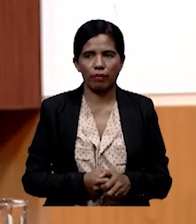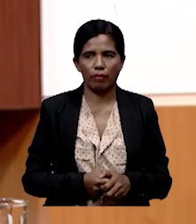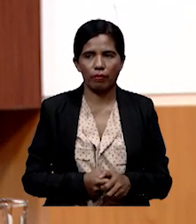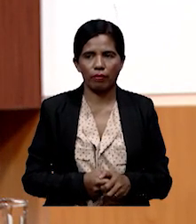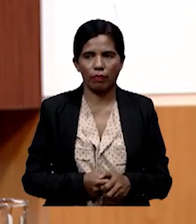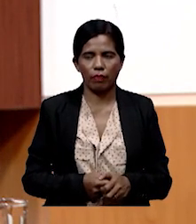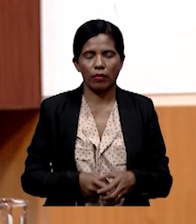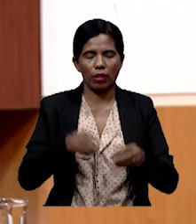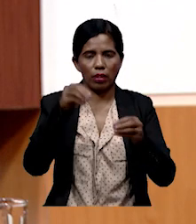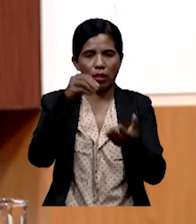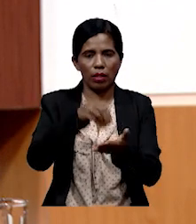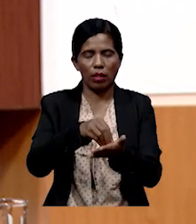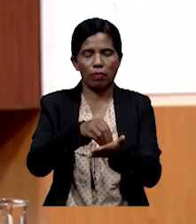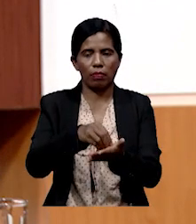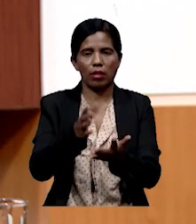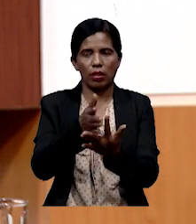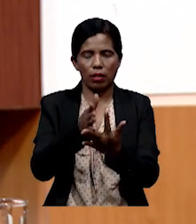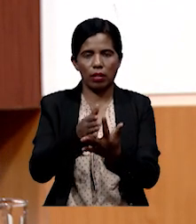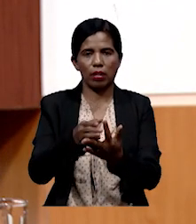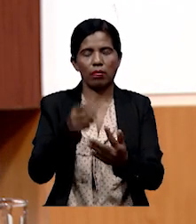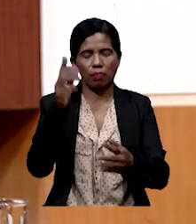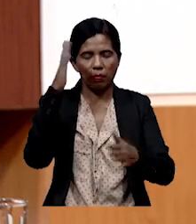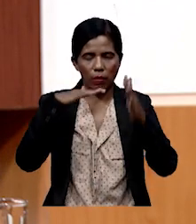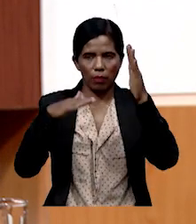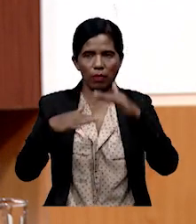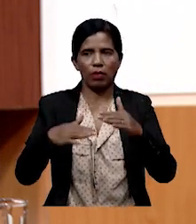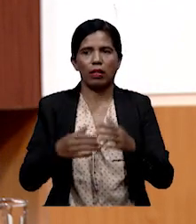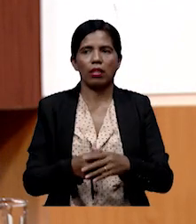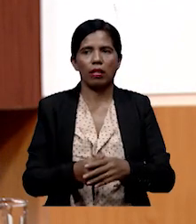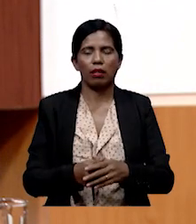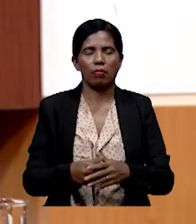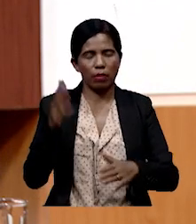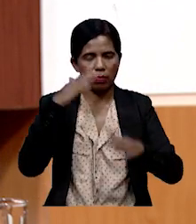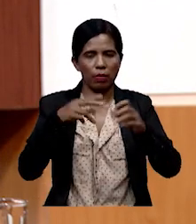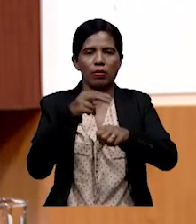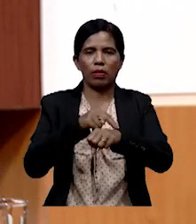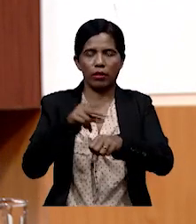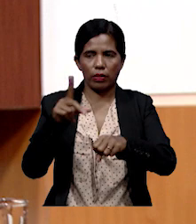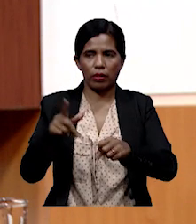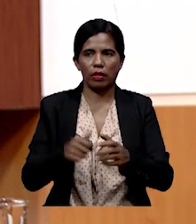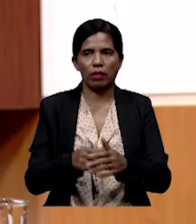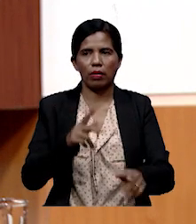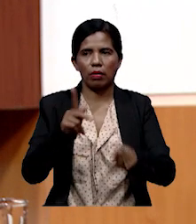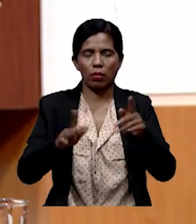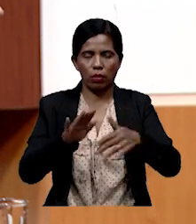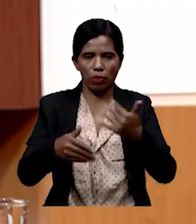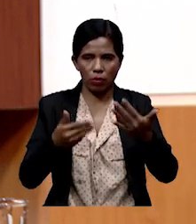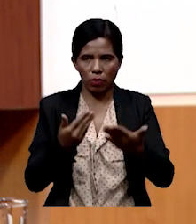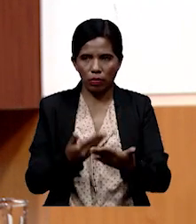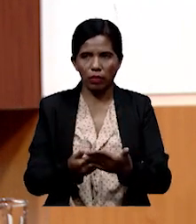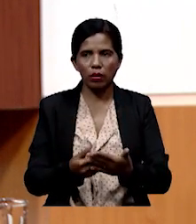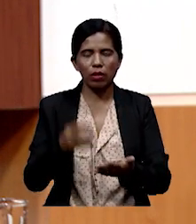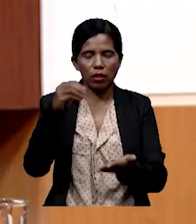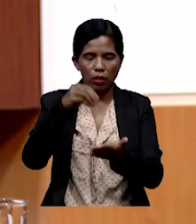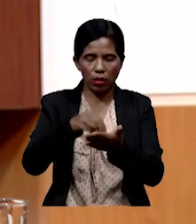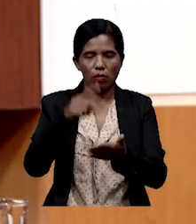Soe ba ia klaran kata problema idane problema nasional. Para emang hutu tu tau hane